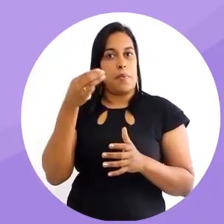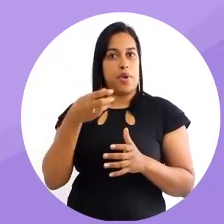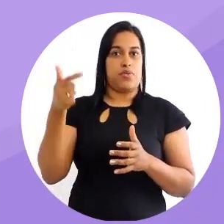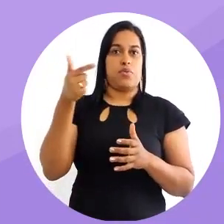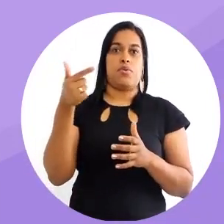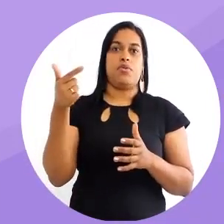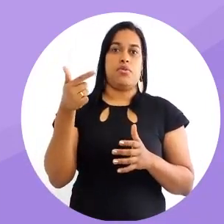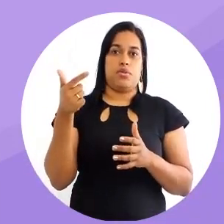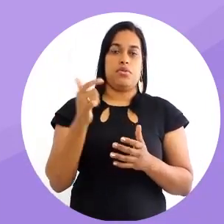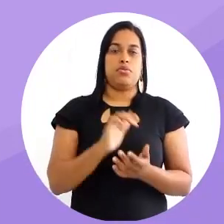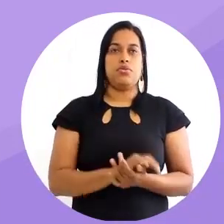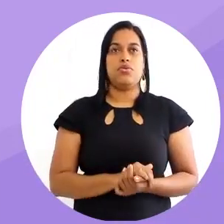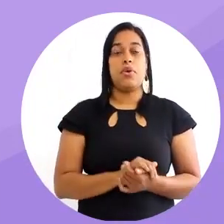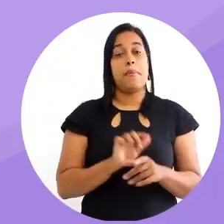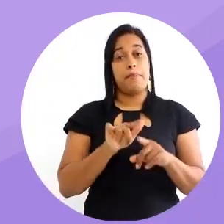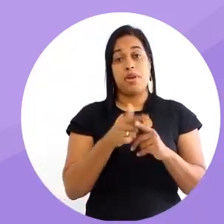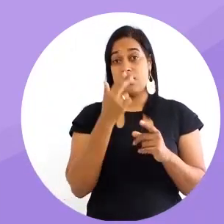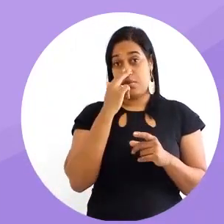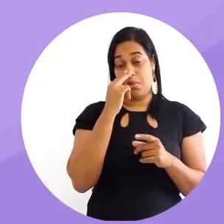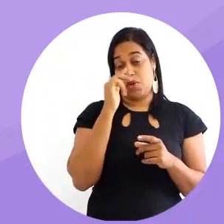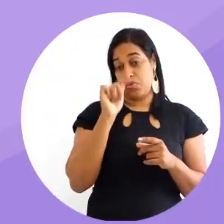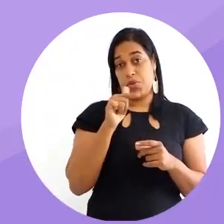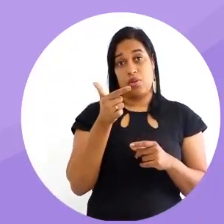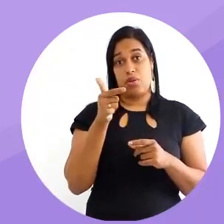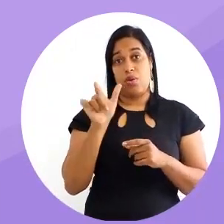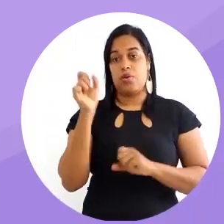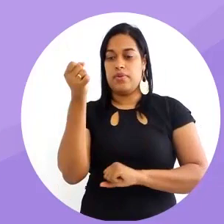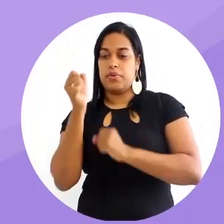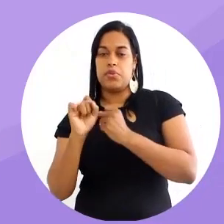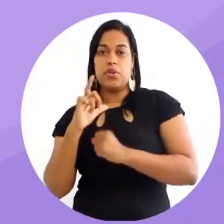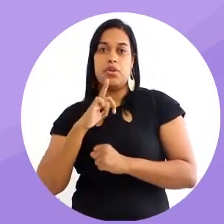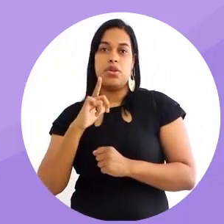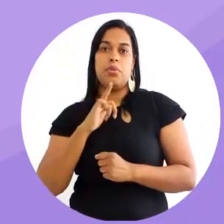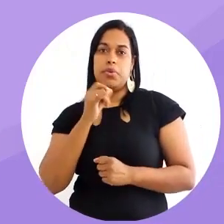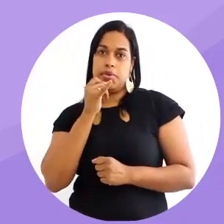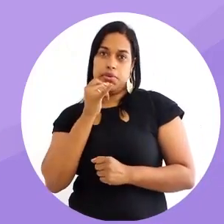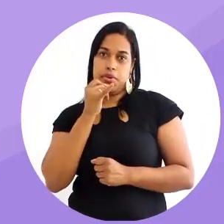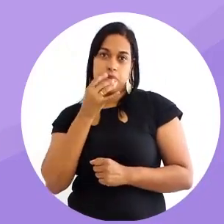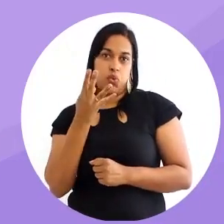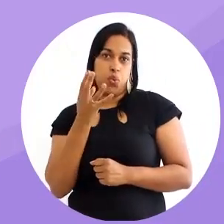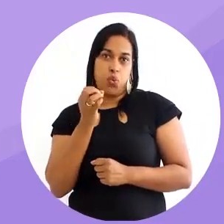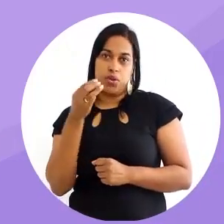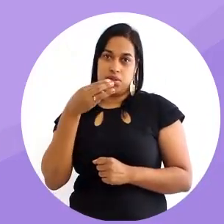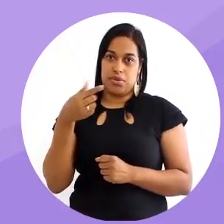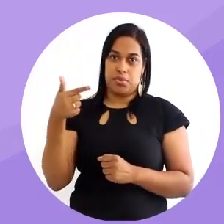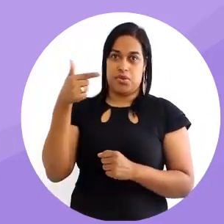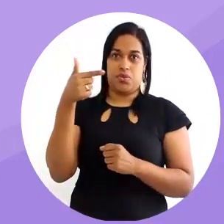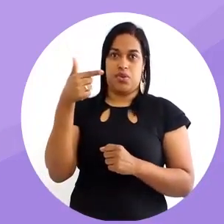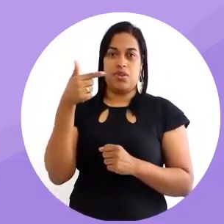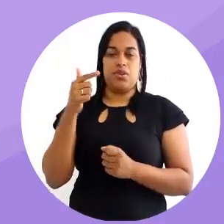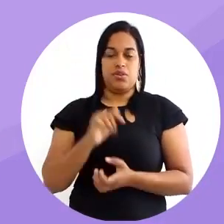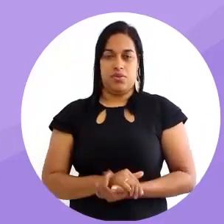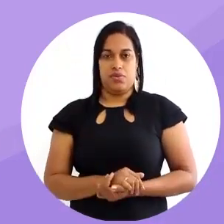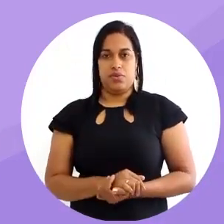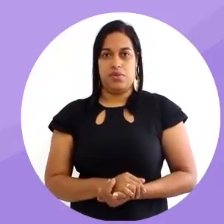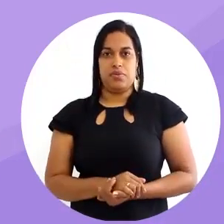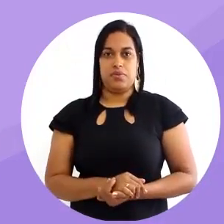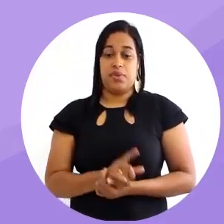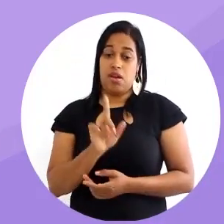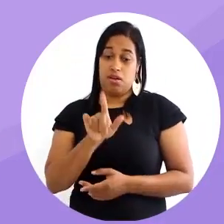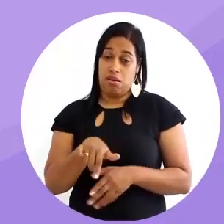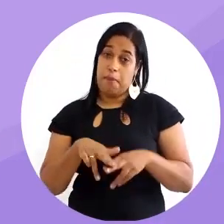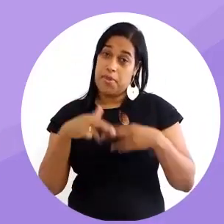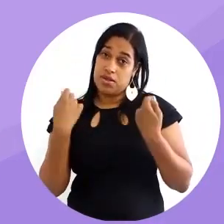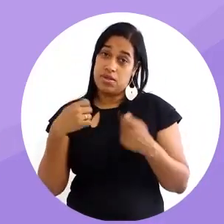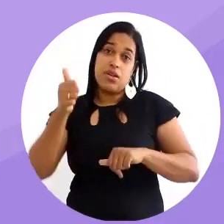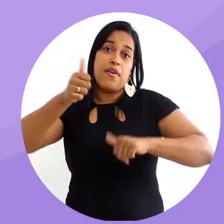metros quadrados por demão, e essa mesma tinta de outro fabricante pode ter um rendimento, por exemplo, de 40 metros quadrados por demão. Então,